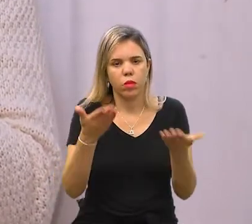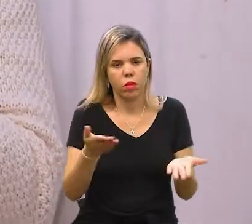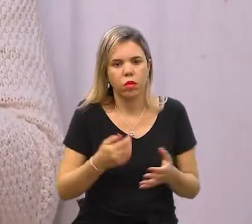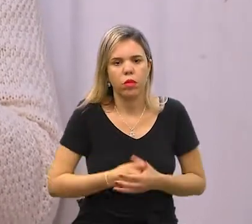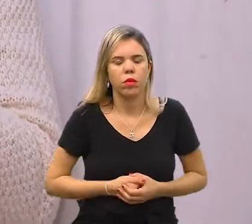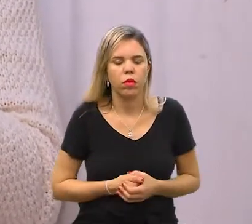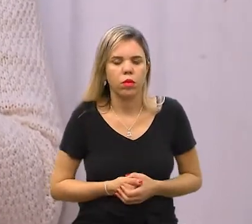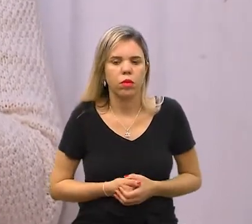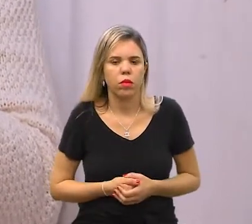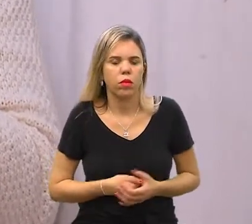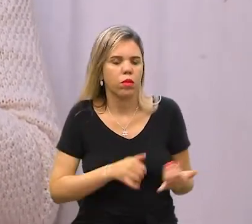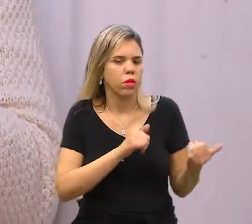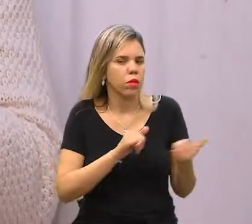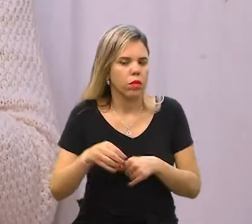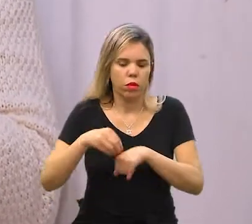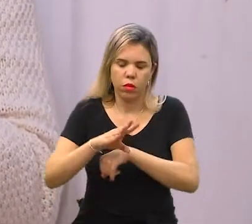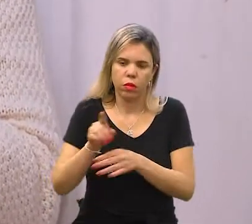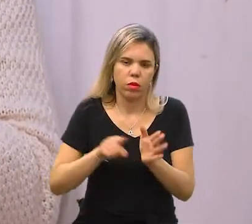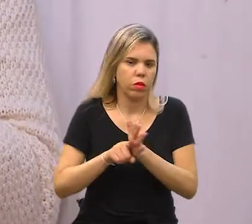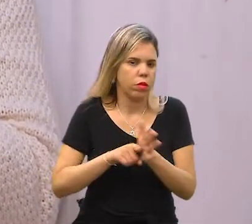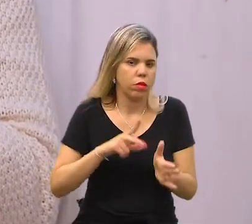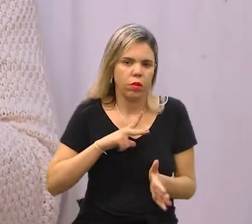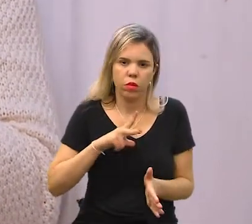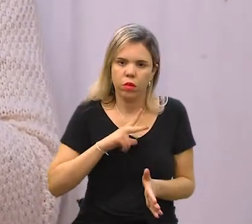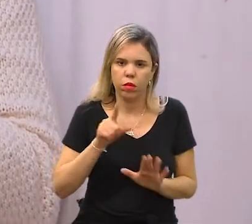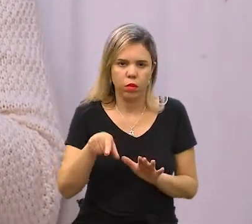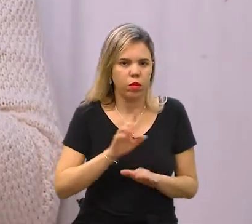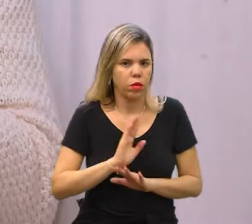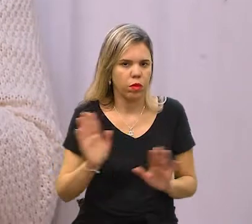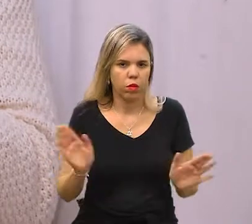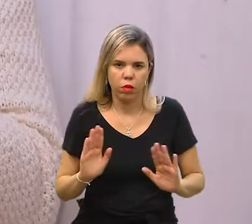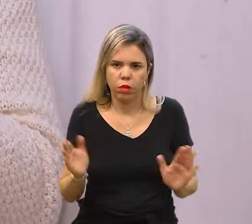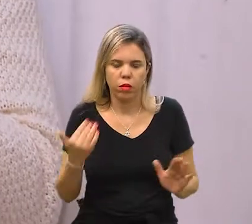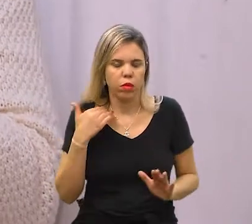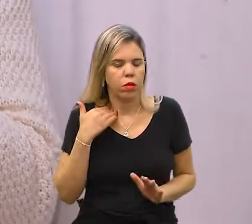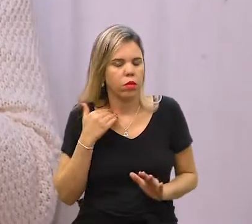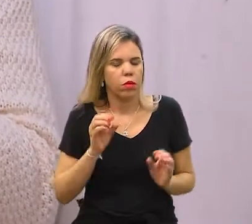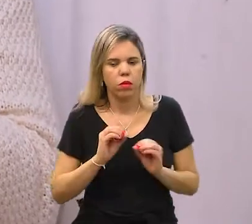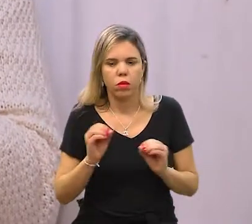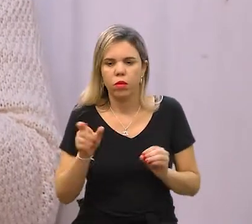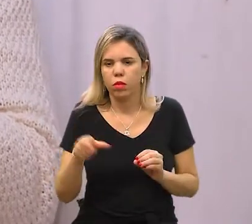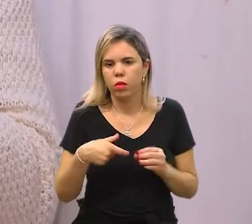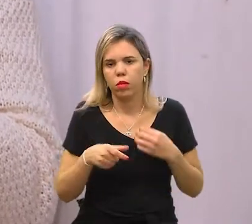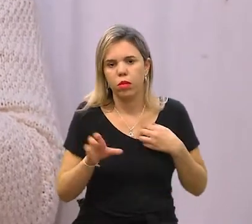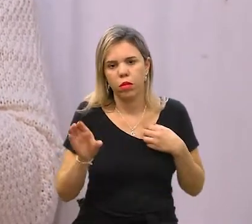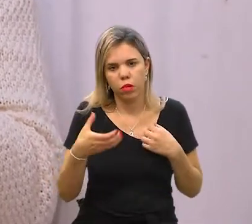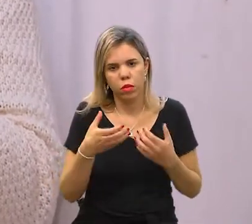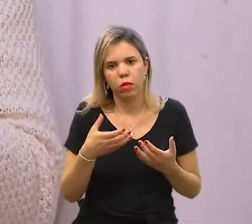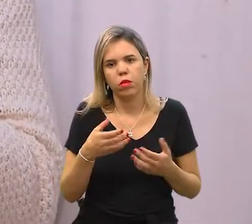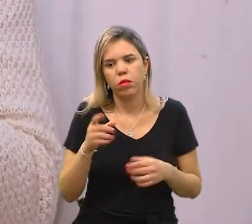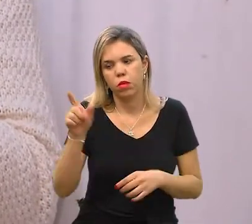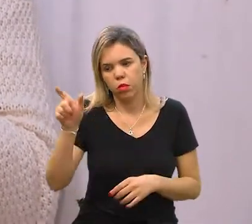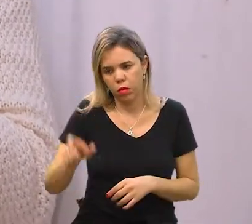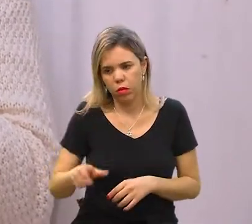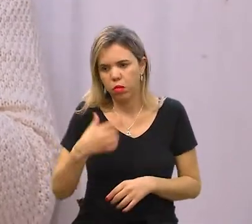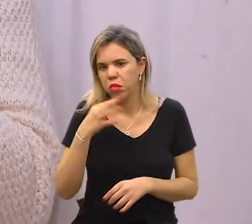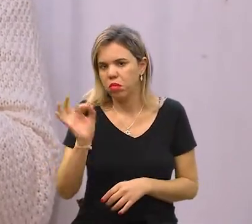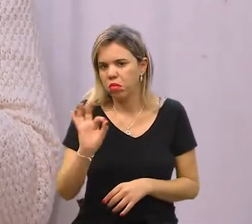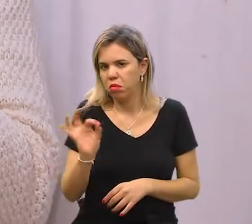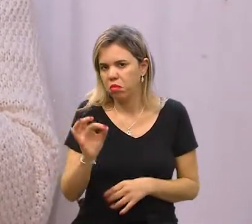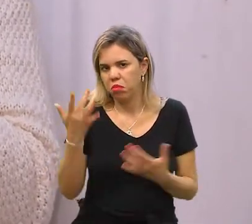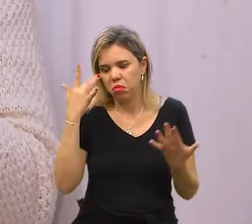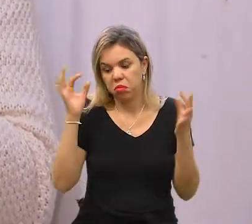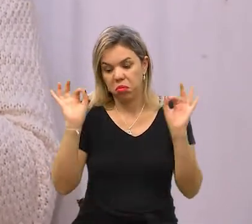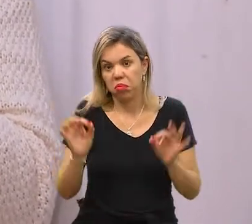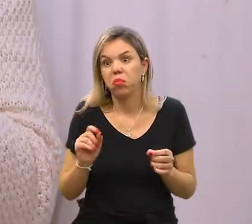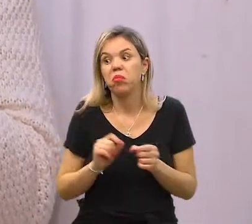com você. Jamais passe as suas informações pessoais, bancárias, do seu cartão de crédito para uma terceira pessoa sem você